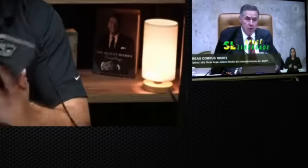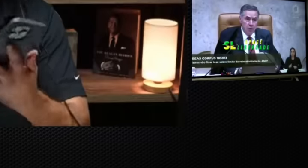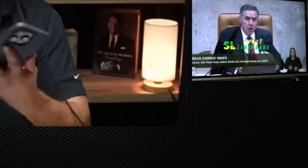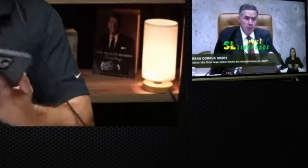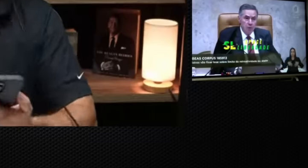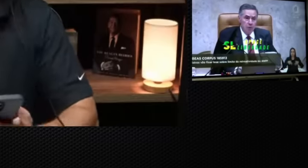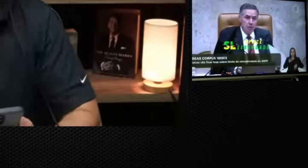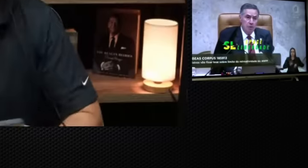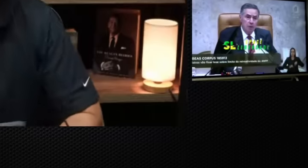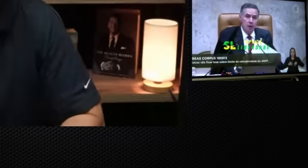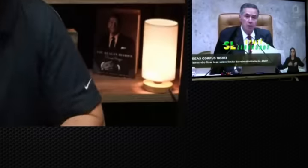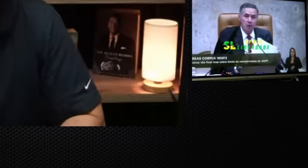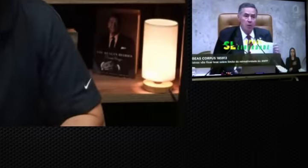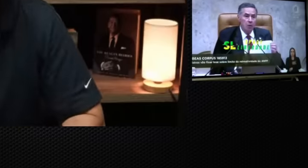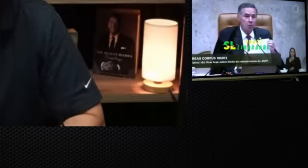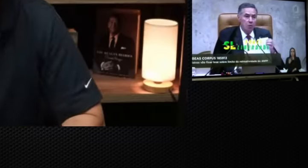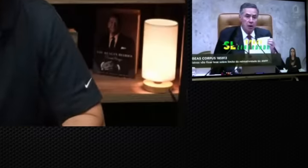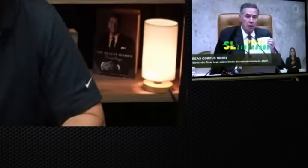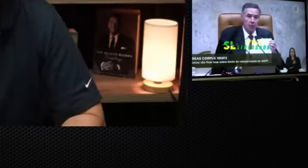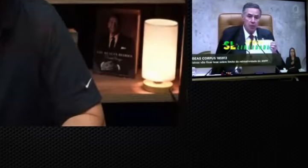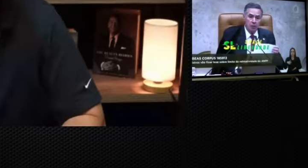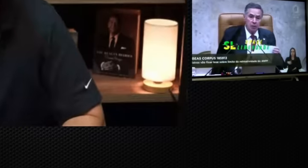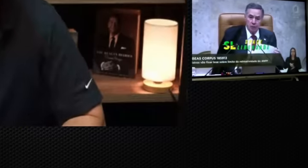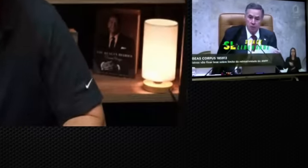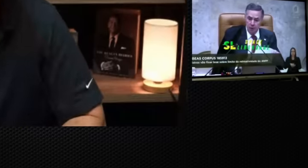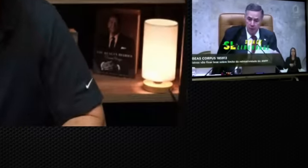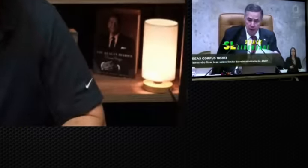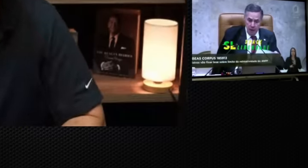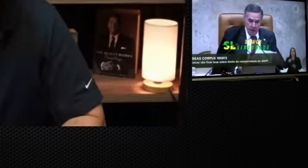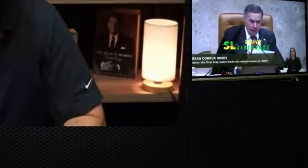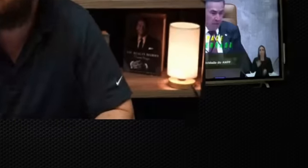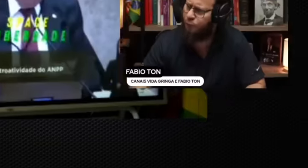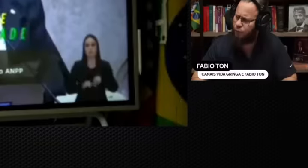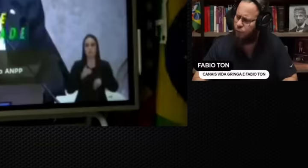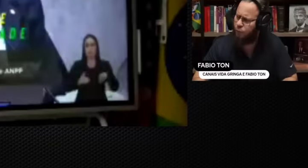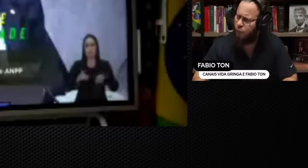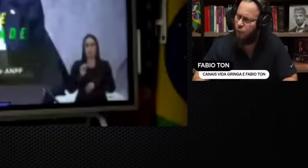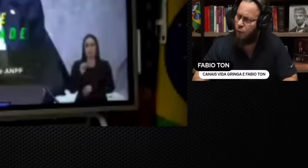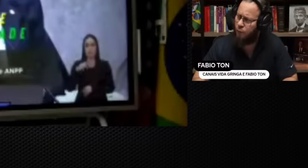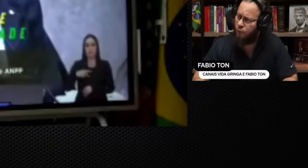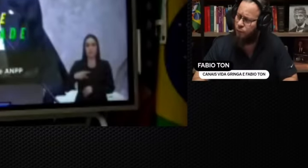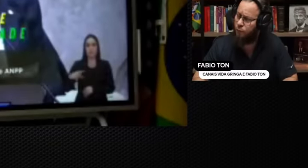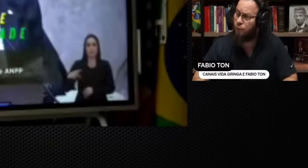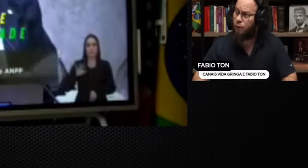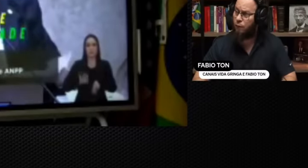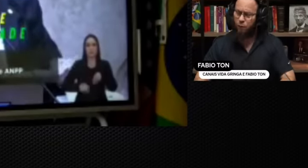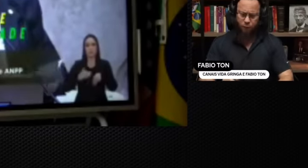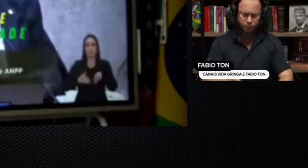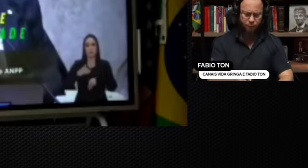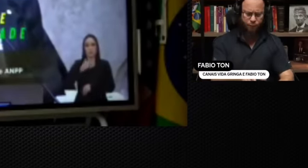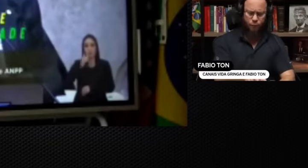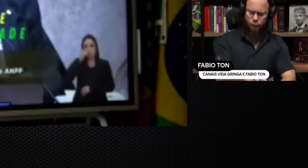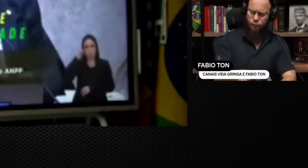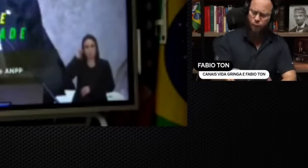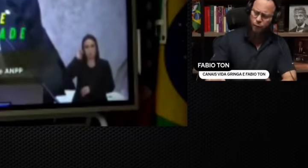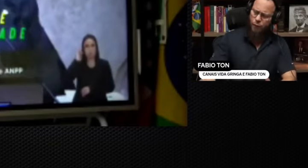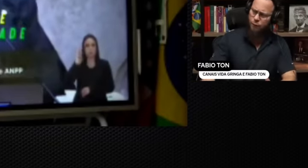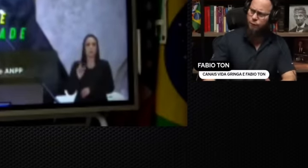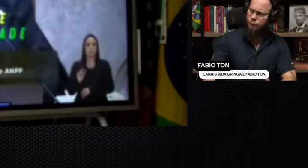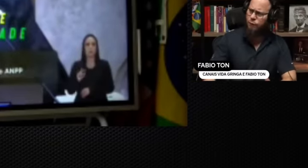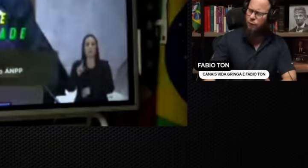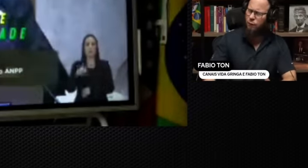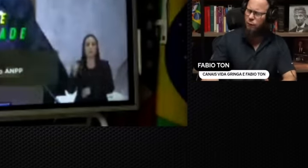vamos lá como destacado pelo Ministro André pelo Ministro Alexandre é uma